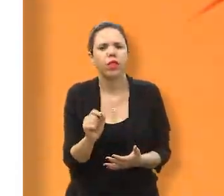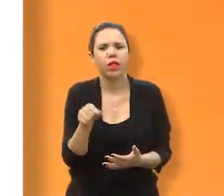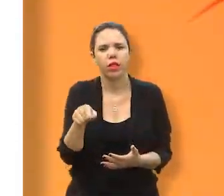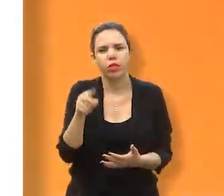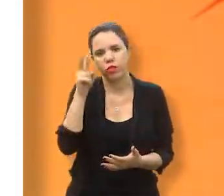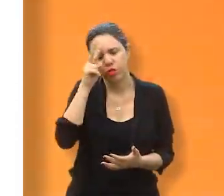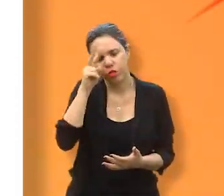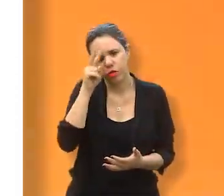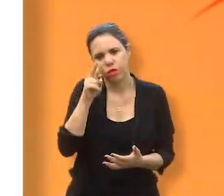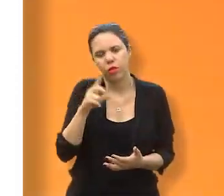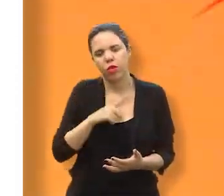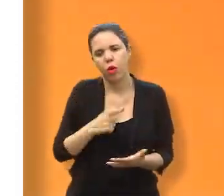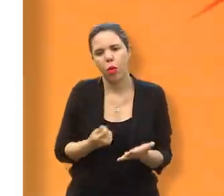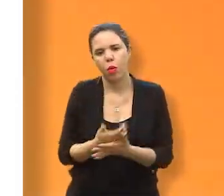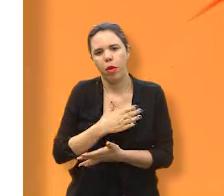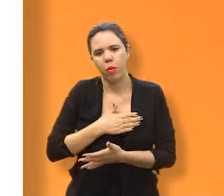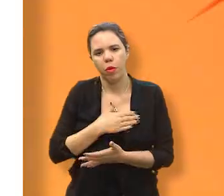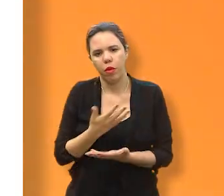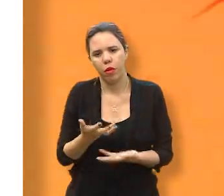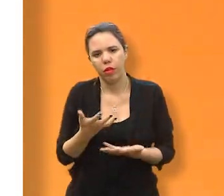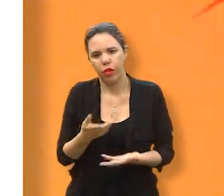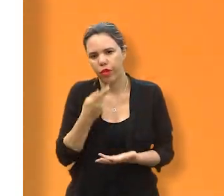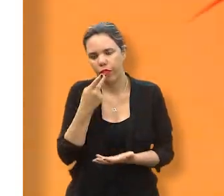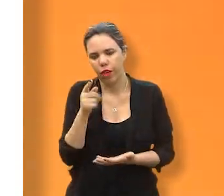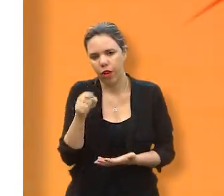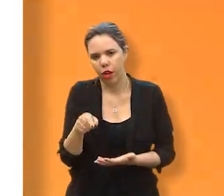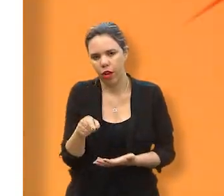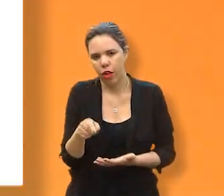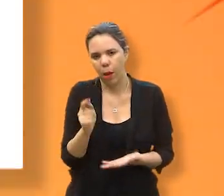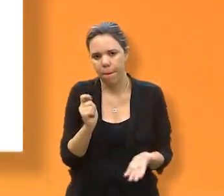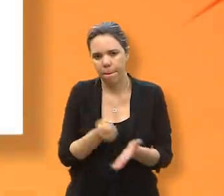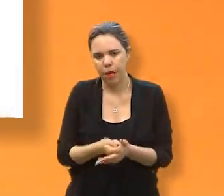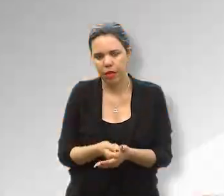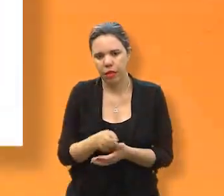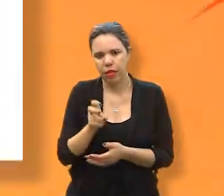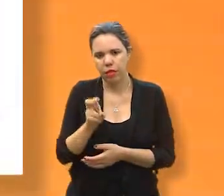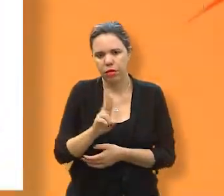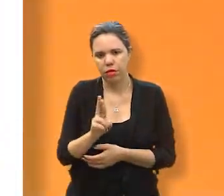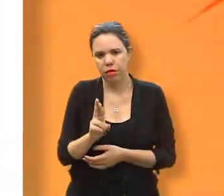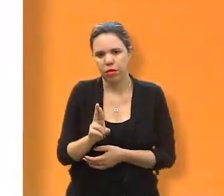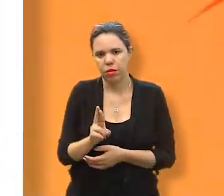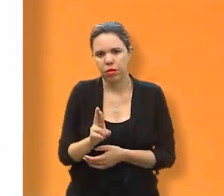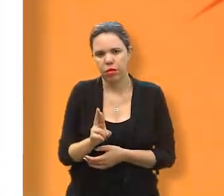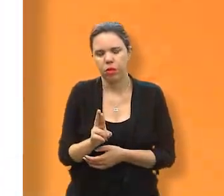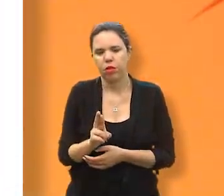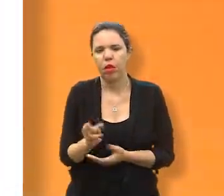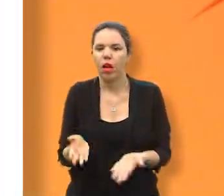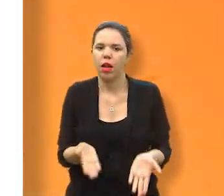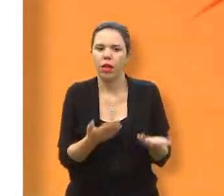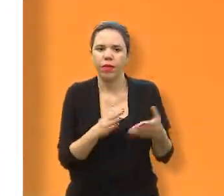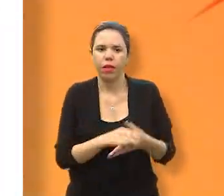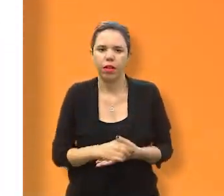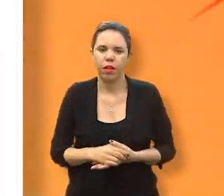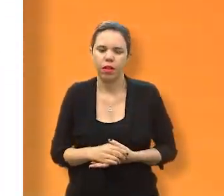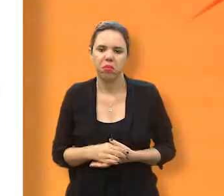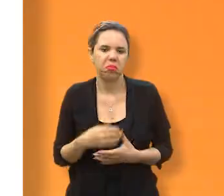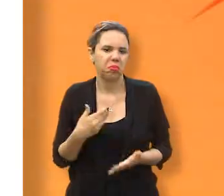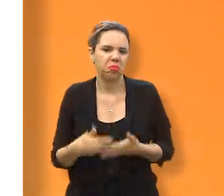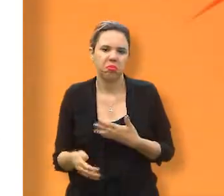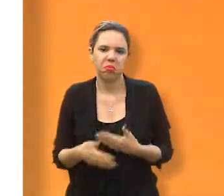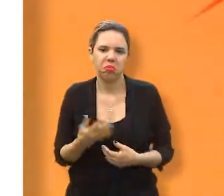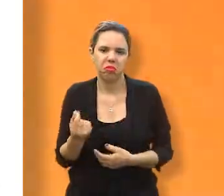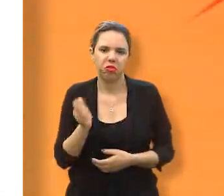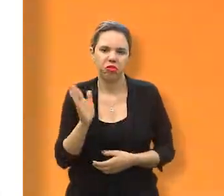Eles optem por comprar o meu. Então, se o cara falar assim, ó, Wagner, eu pago R$5, fala, cara, leva, meu, que eu não importa, o dinheiro